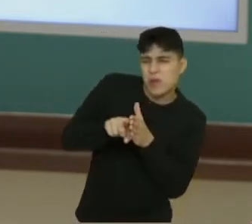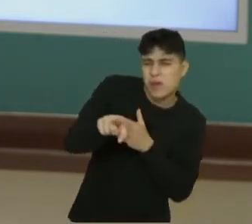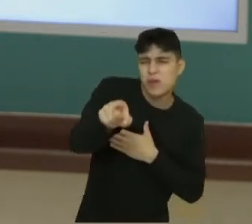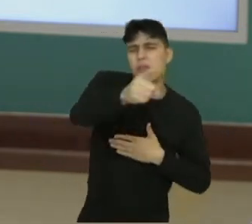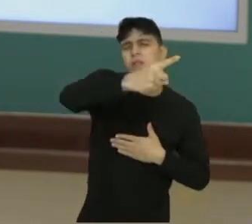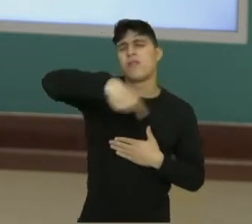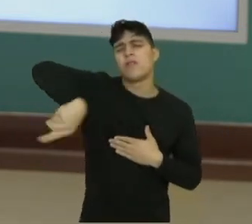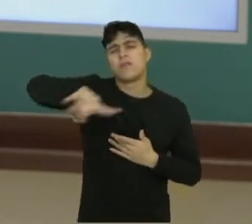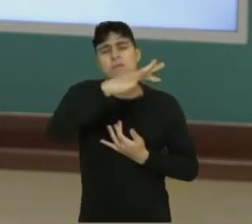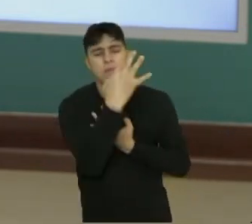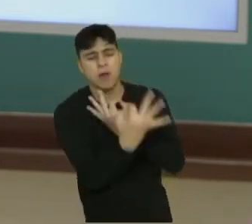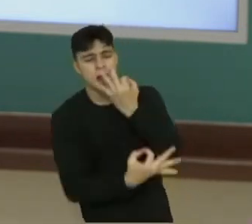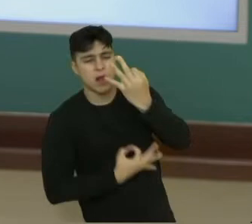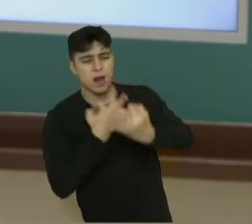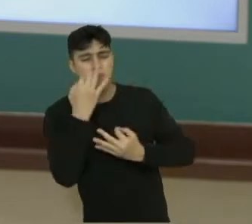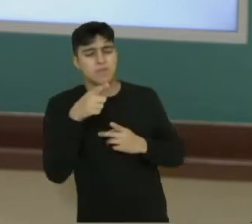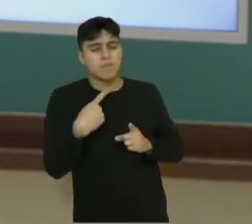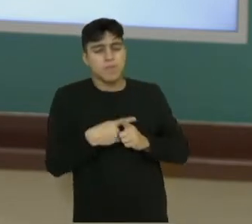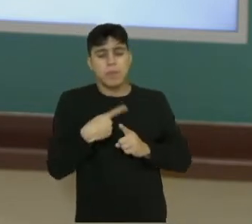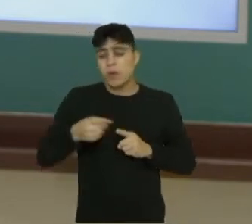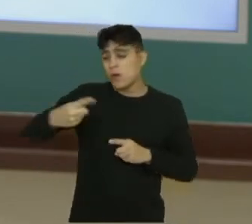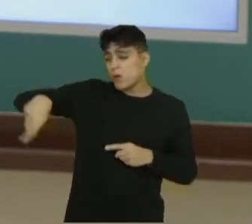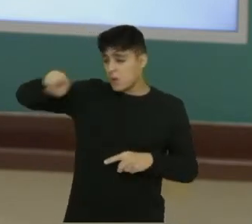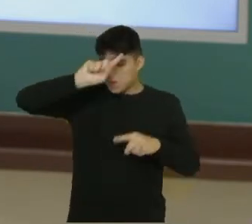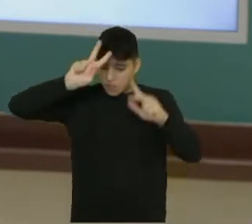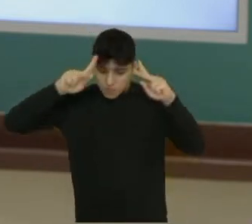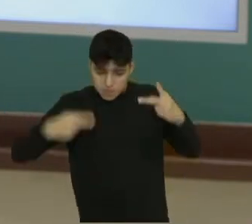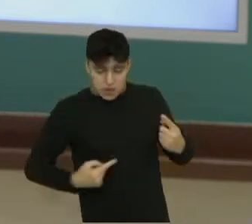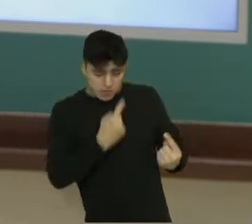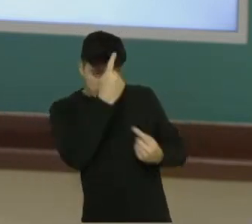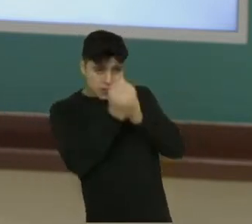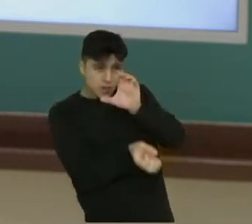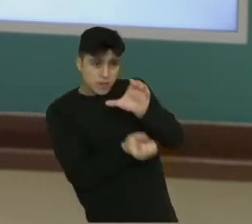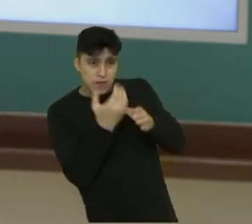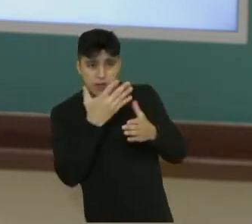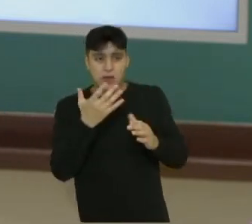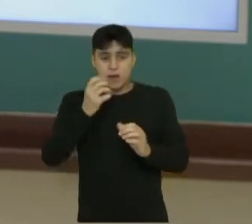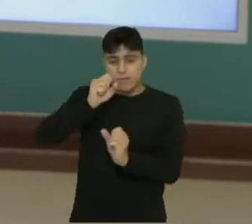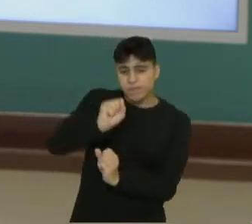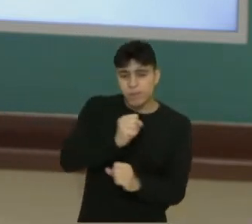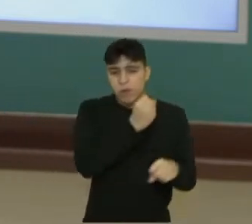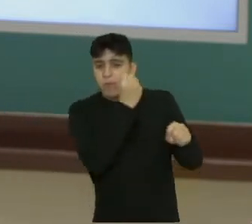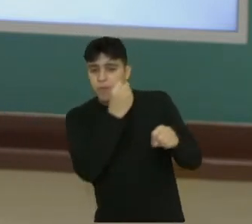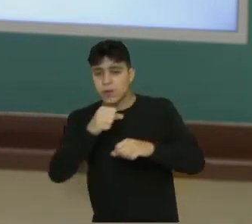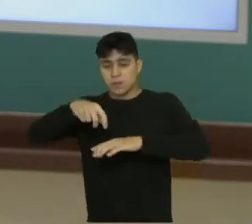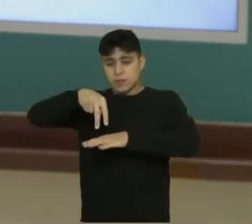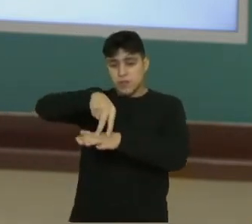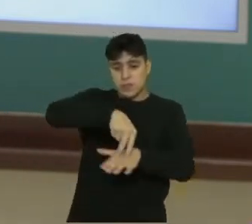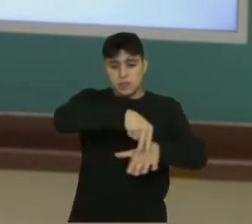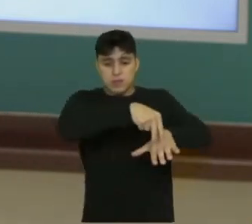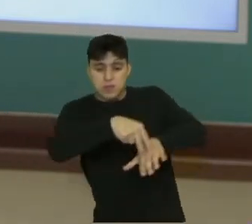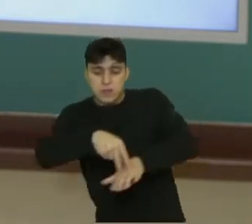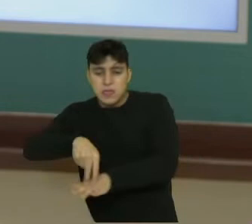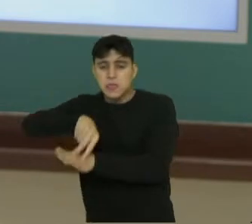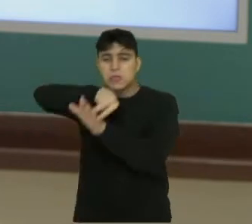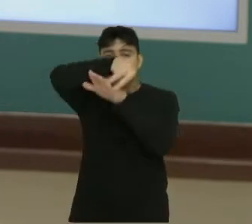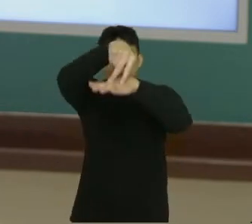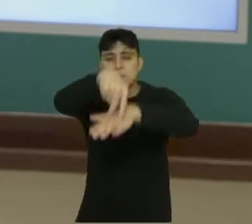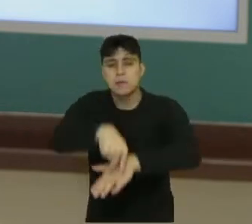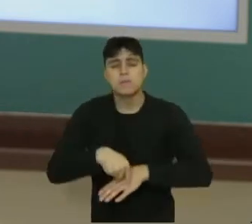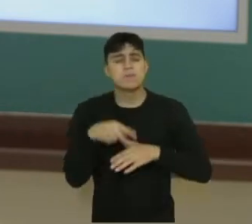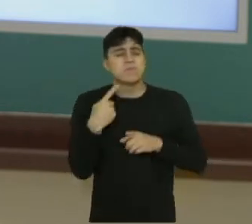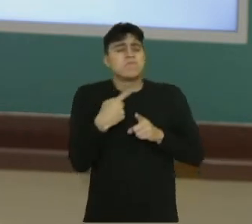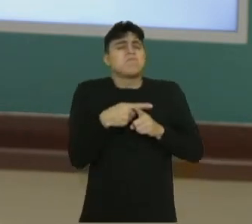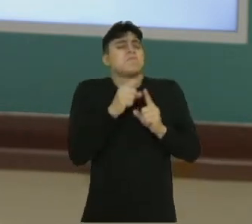o que teria levado os seres humanos a inventar a jangada, por exemplo? Qual a vantagem de colocar